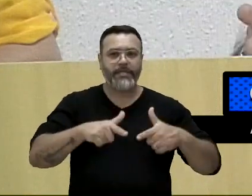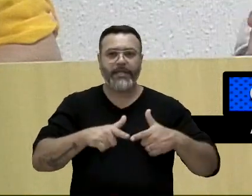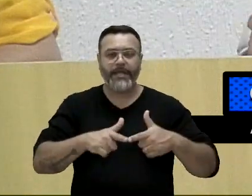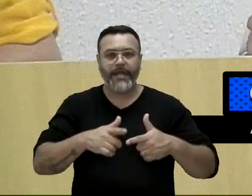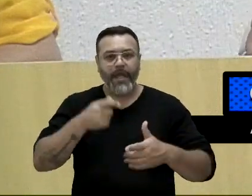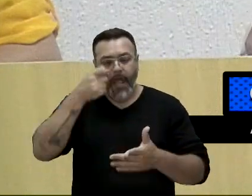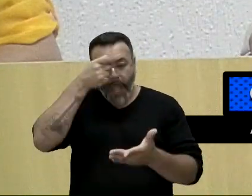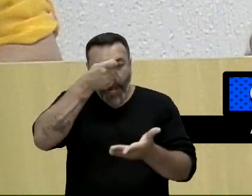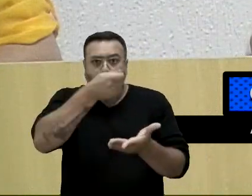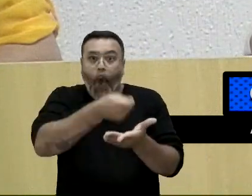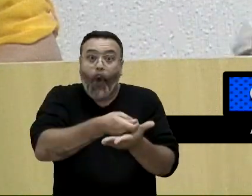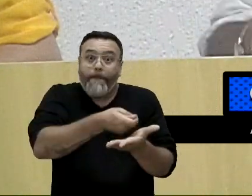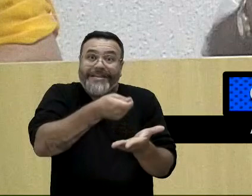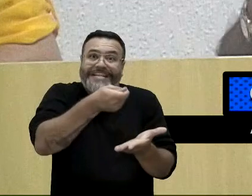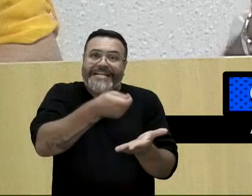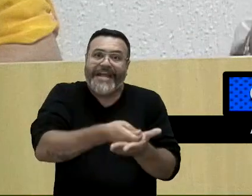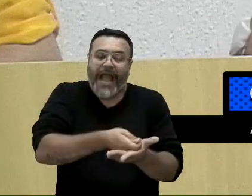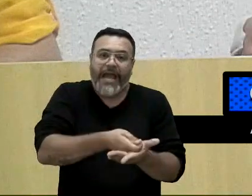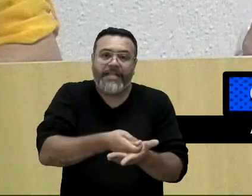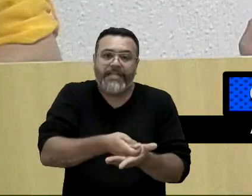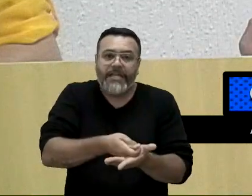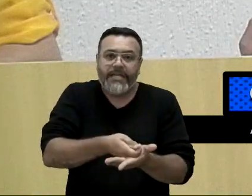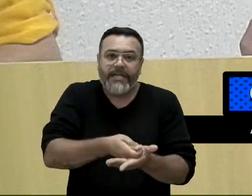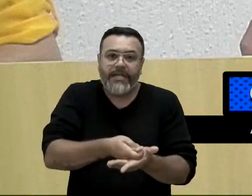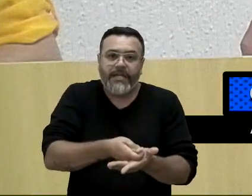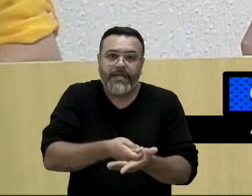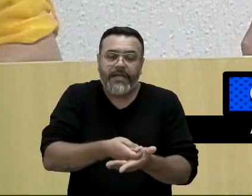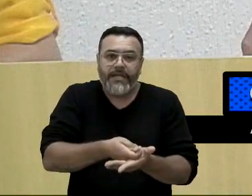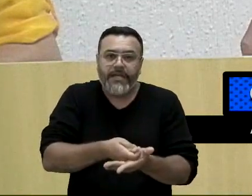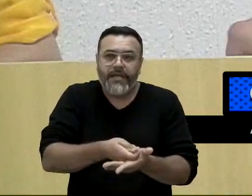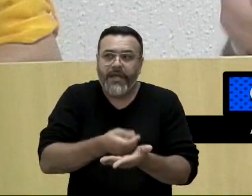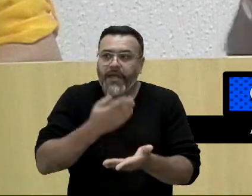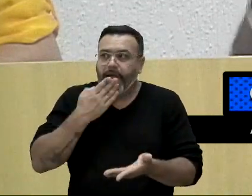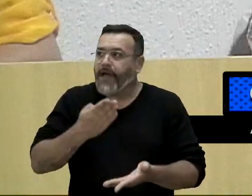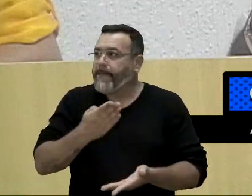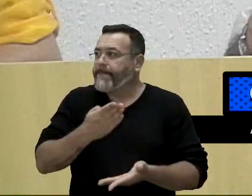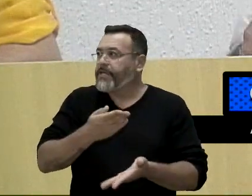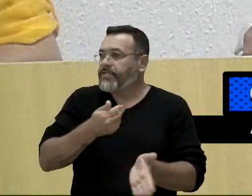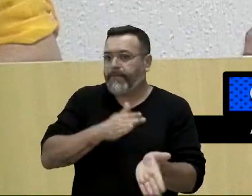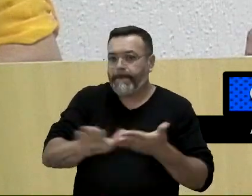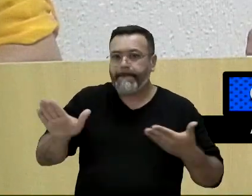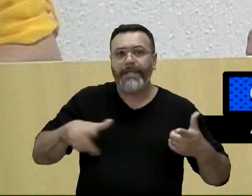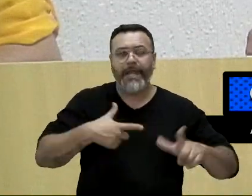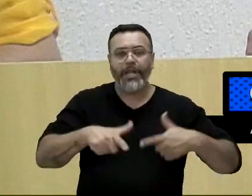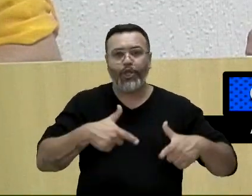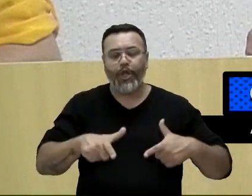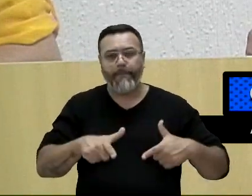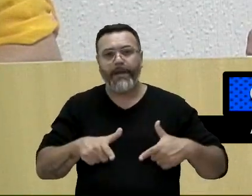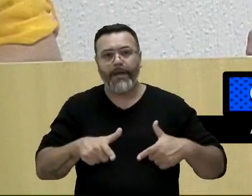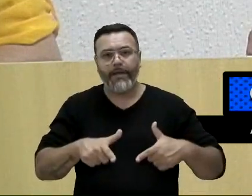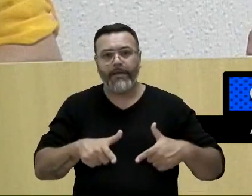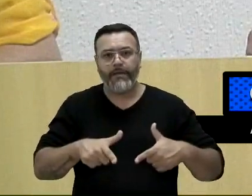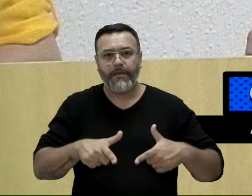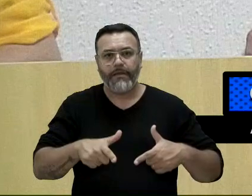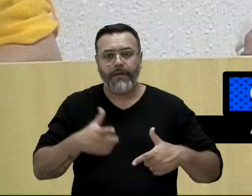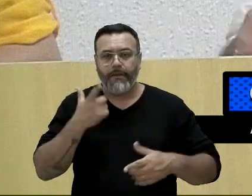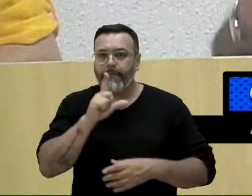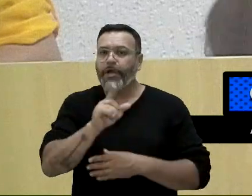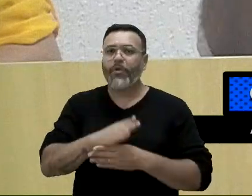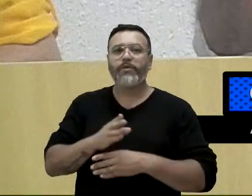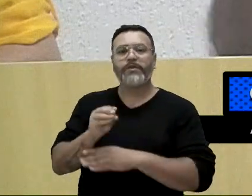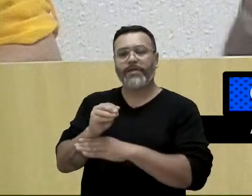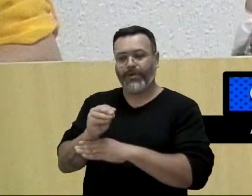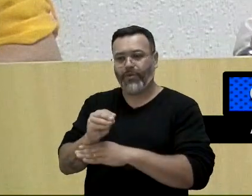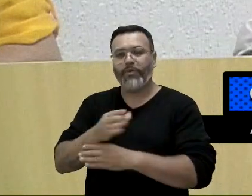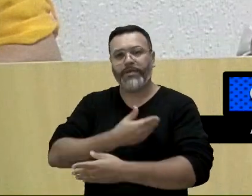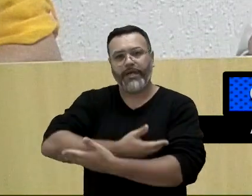conta do seu trabalho, a se demitir para poder cuidar do seu filho, um bebezinho.